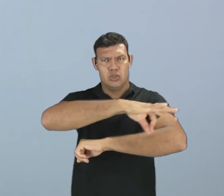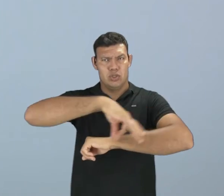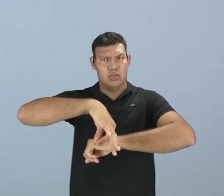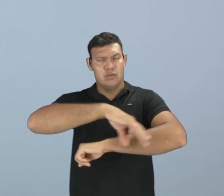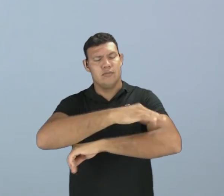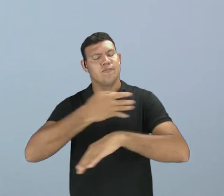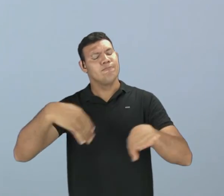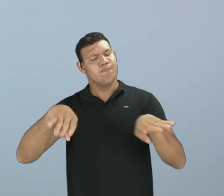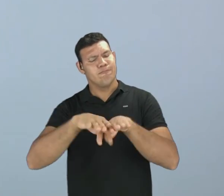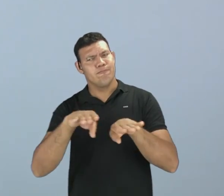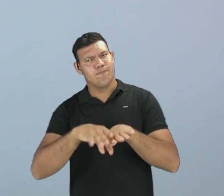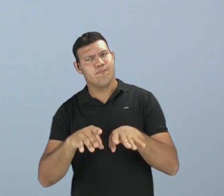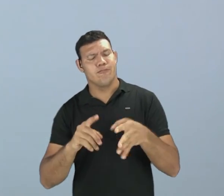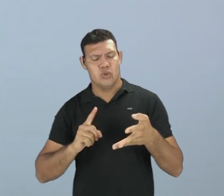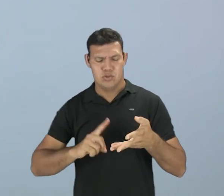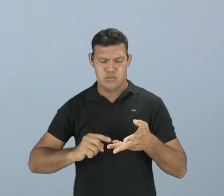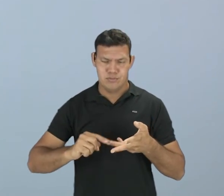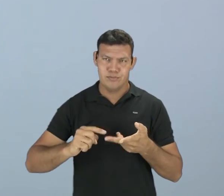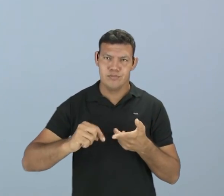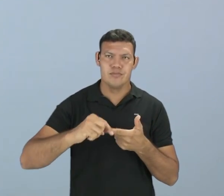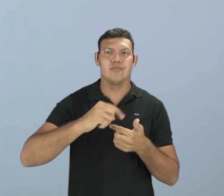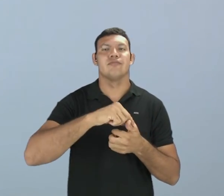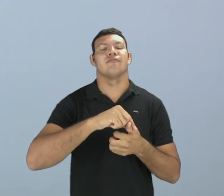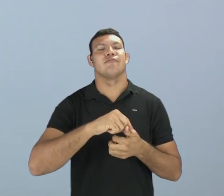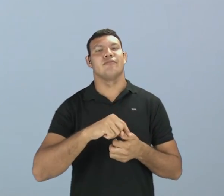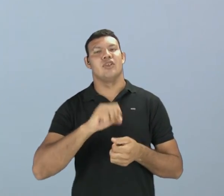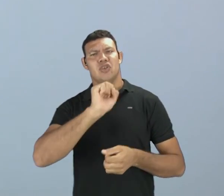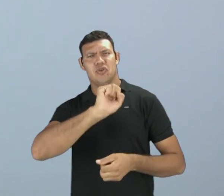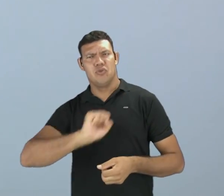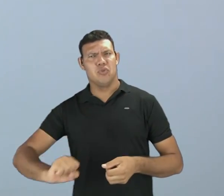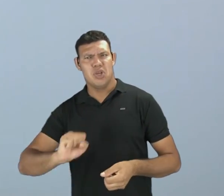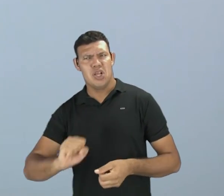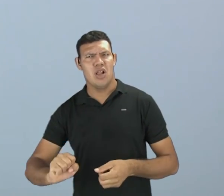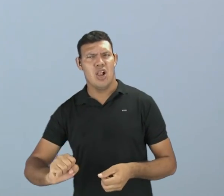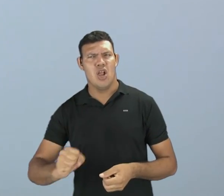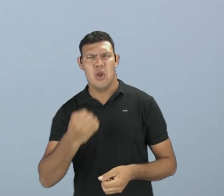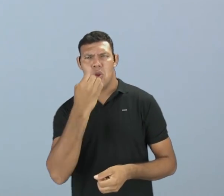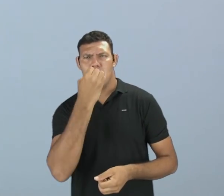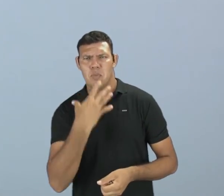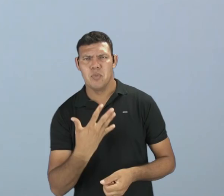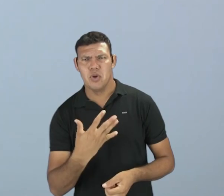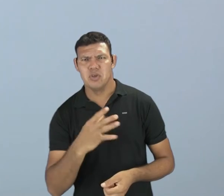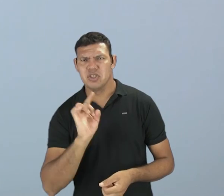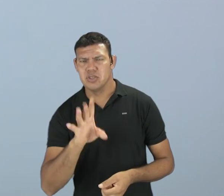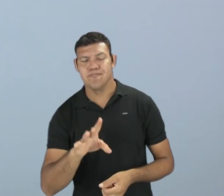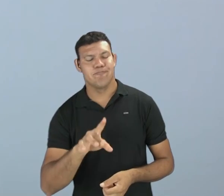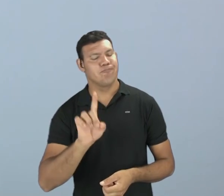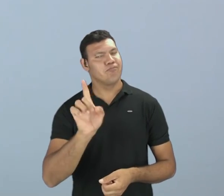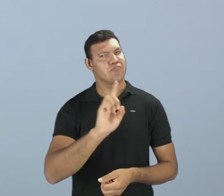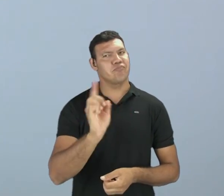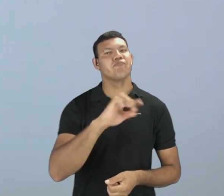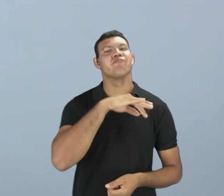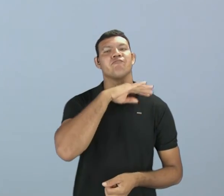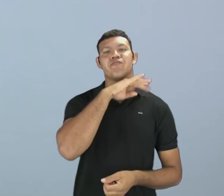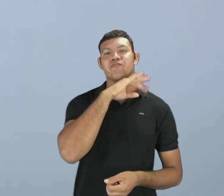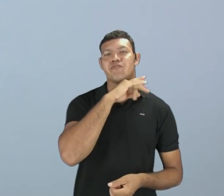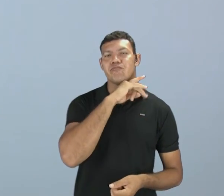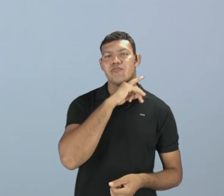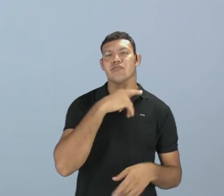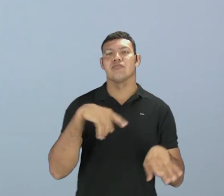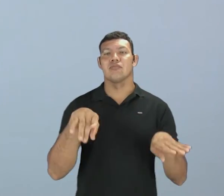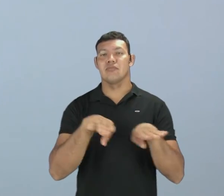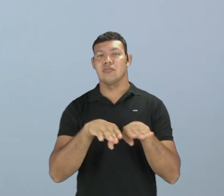outros fatores. Só que a região sudeste, ela também não apresenta só coisas boas, tem as coisas ruins, né? Tem o maior índice